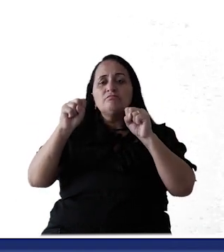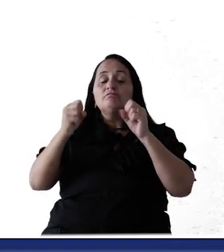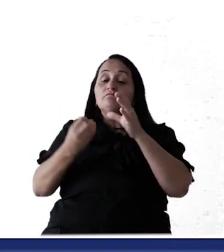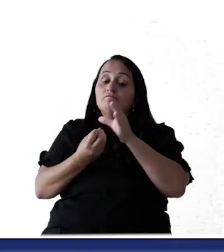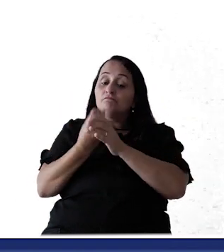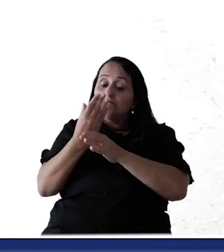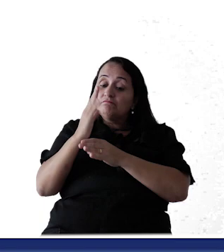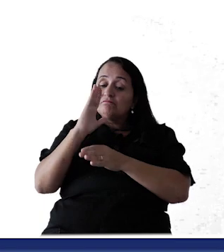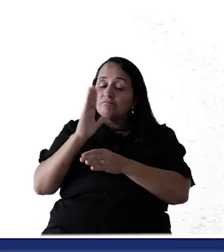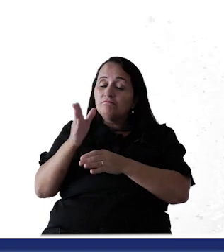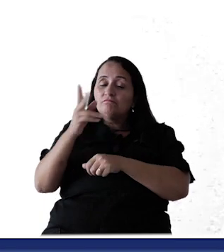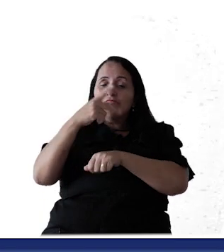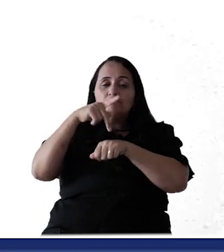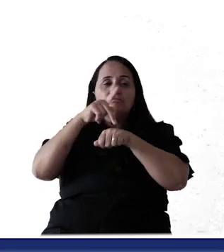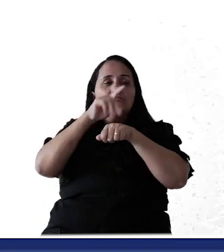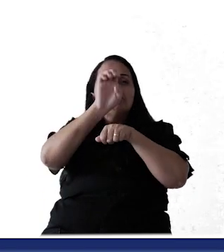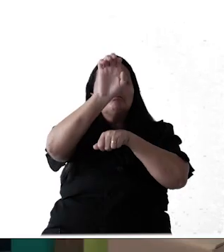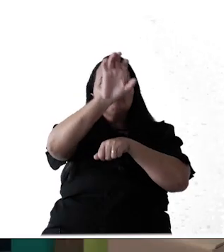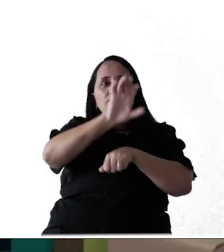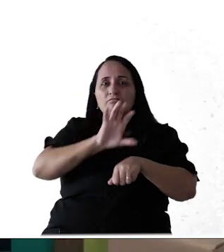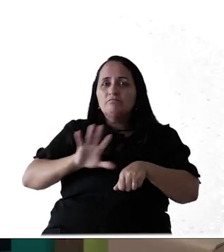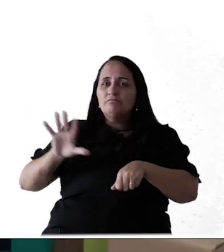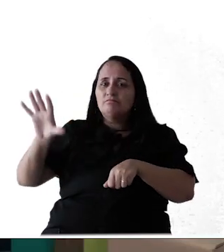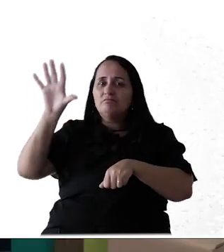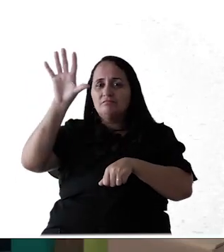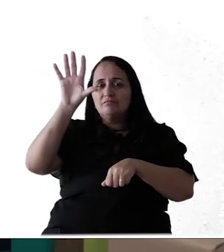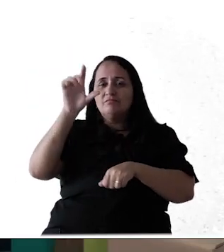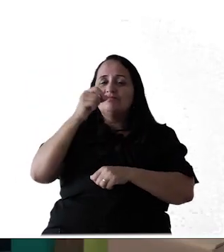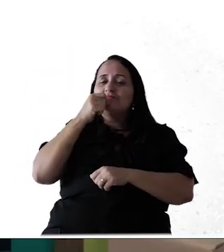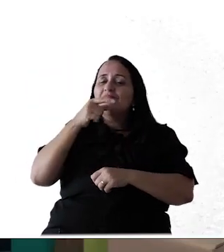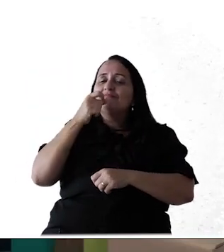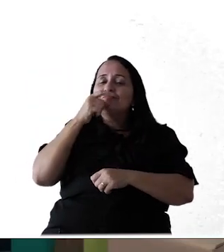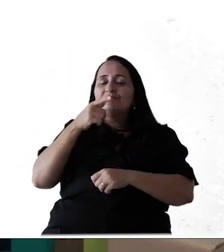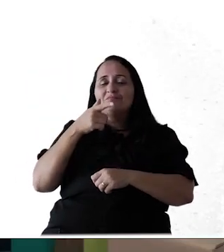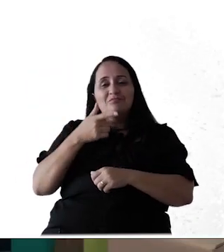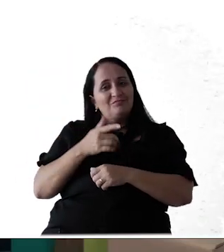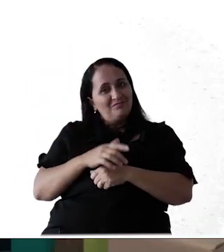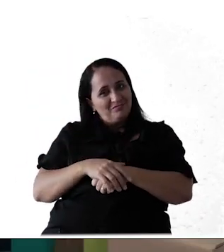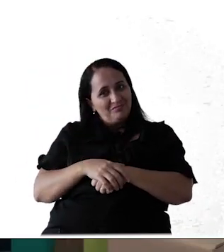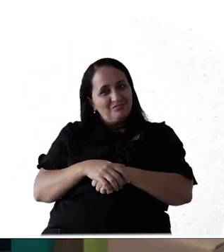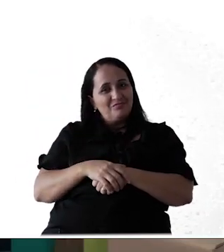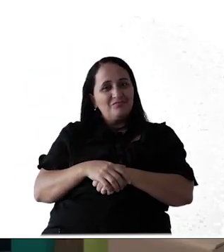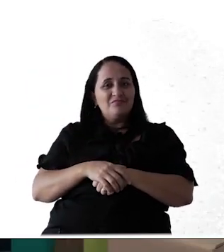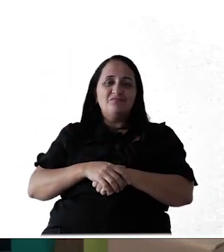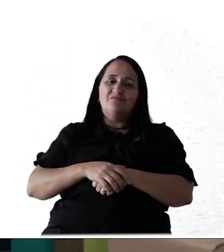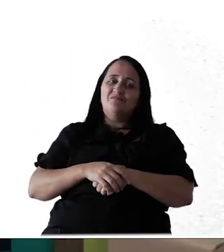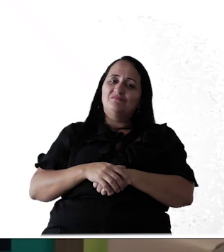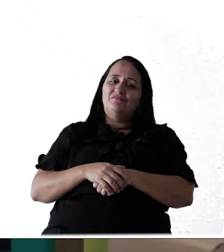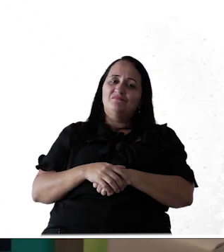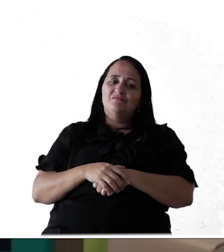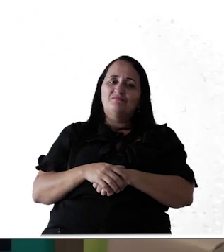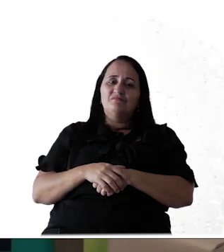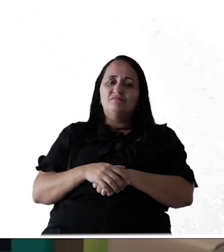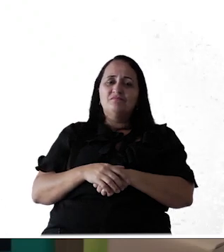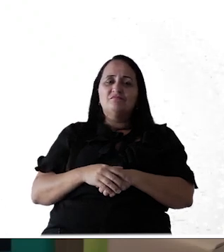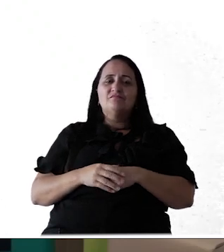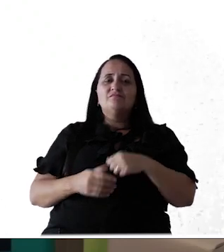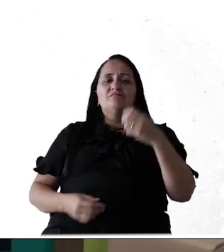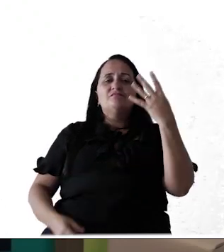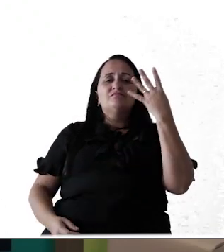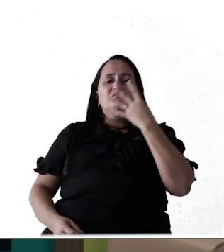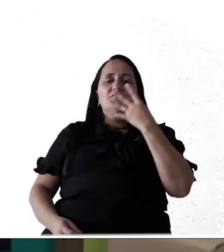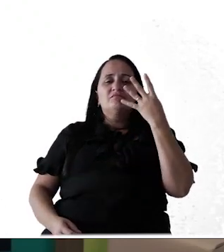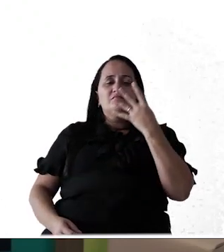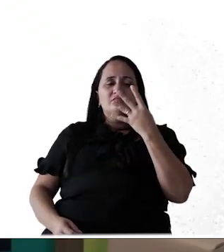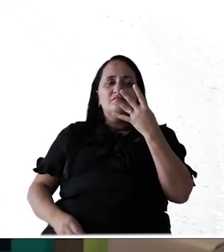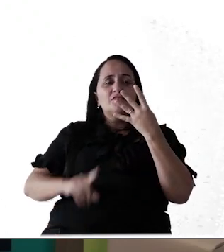do país para produzir efeitos de humor. Olha, a resposta do número 4 é aí que está a graça,